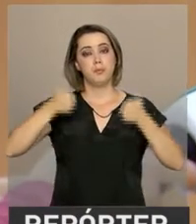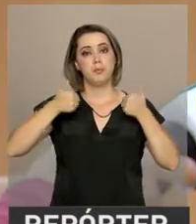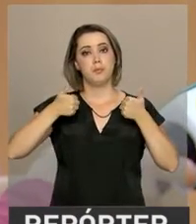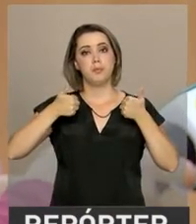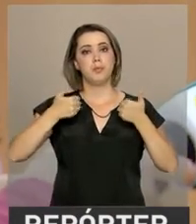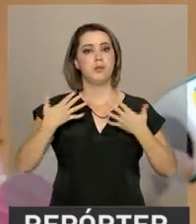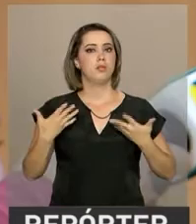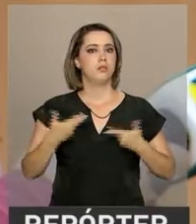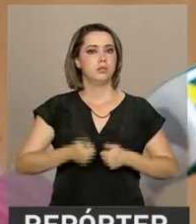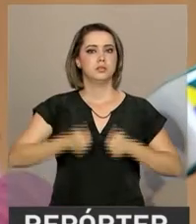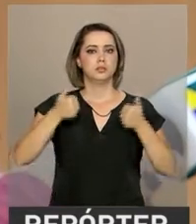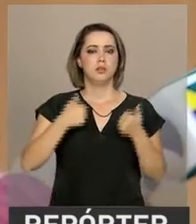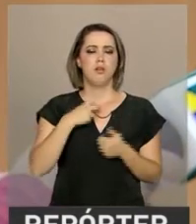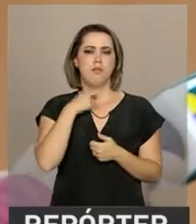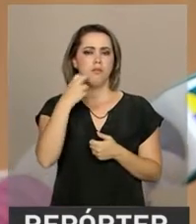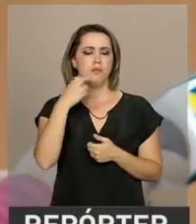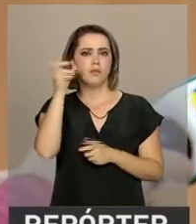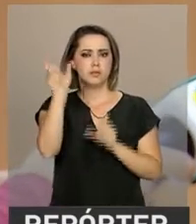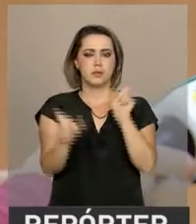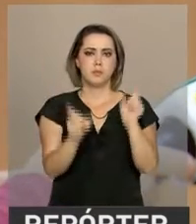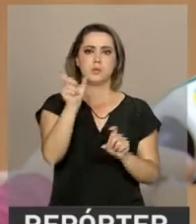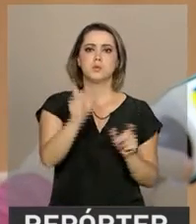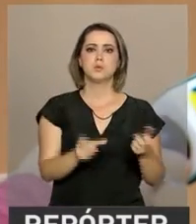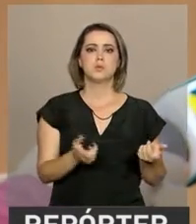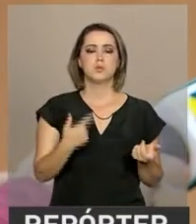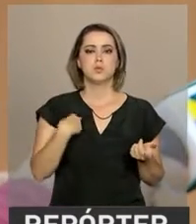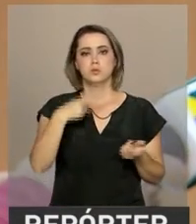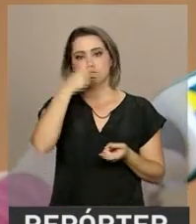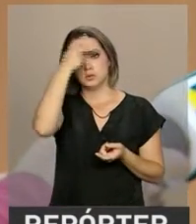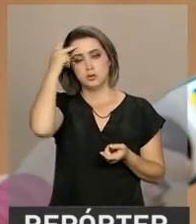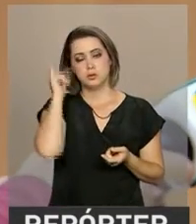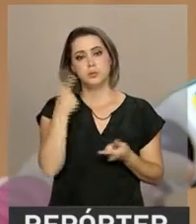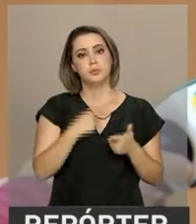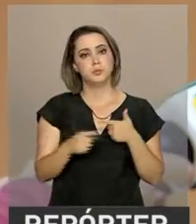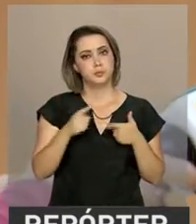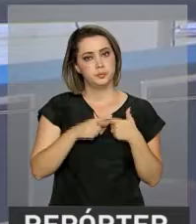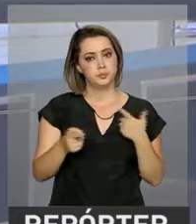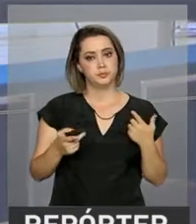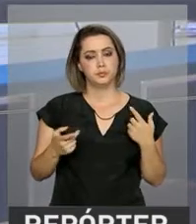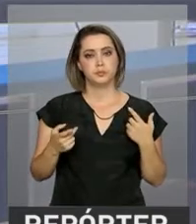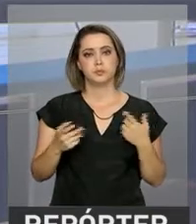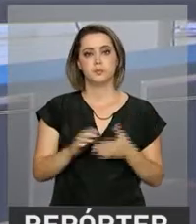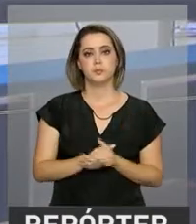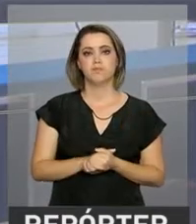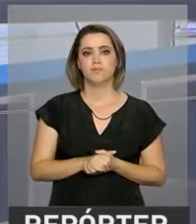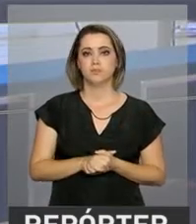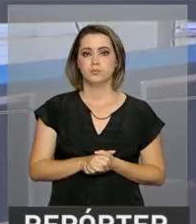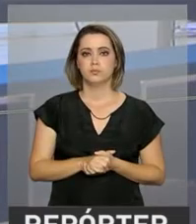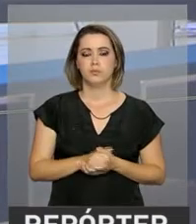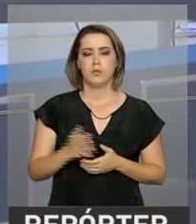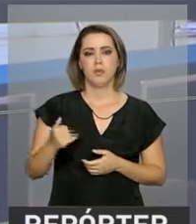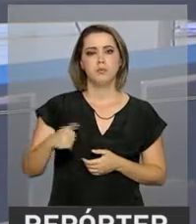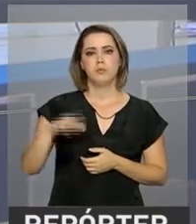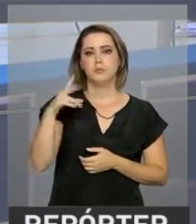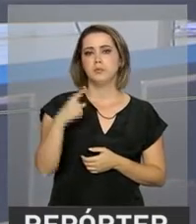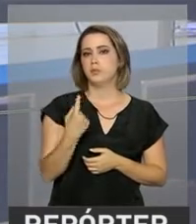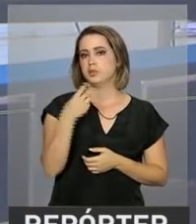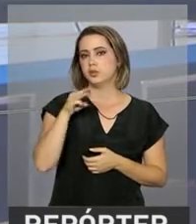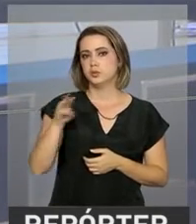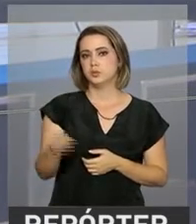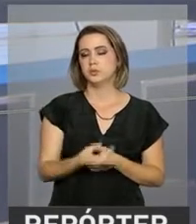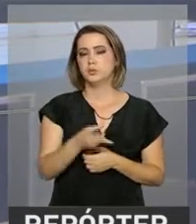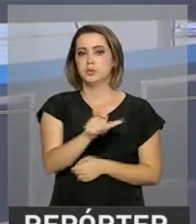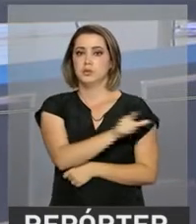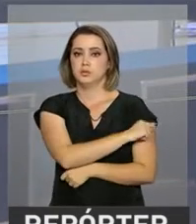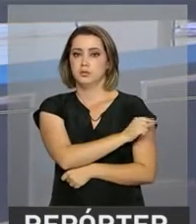em conta a voz do consumidor, aquilo que na visão do consumidor ou está impactando negativamente. Mais de 1 milhão de doses da